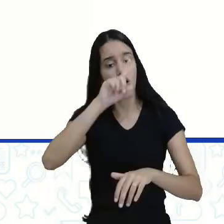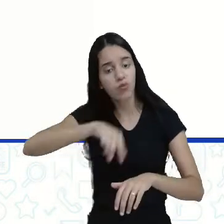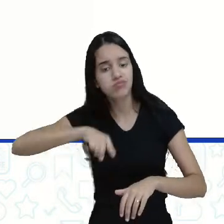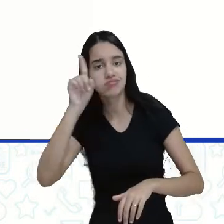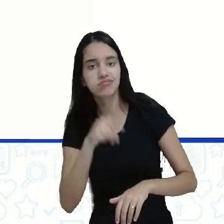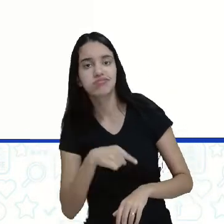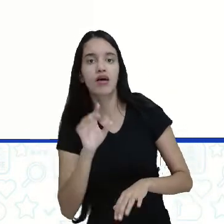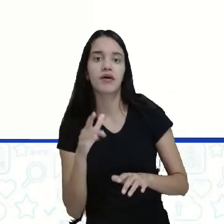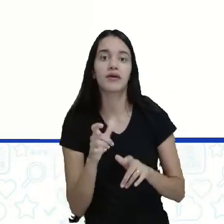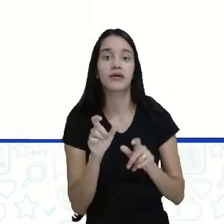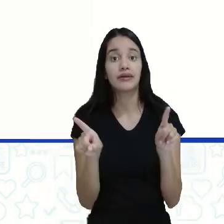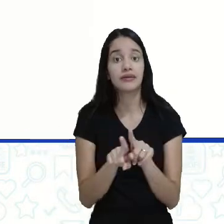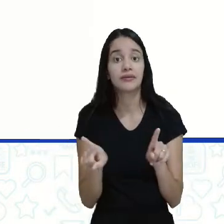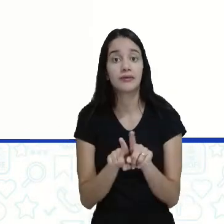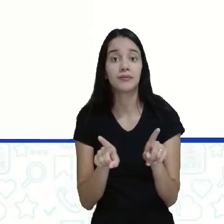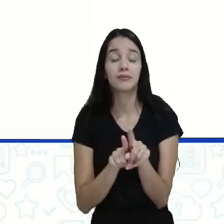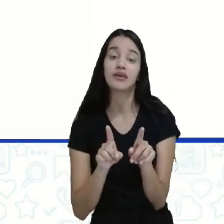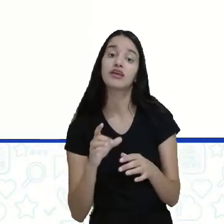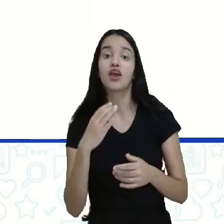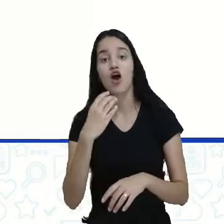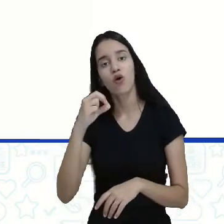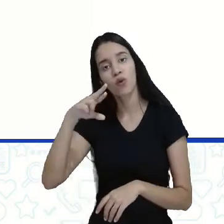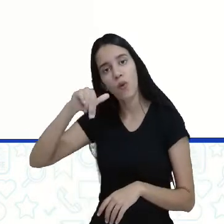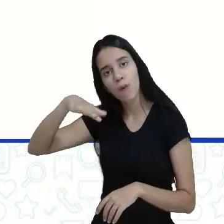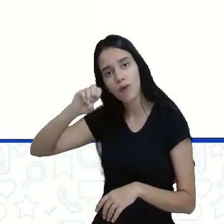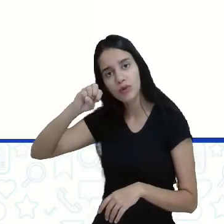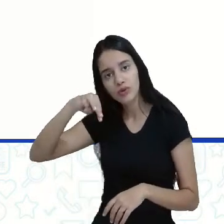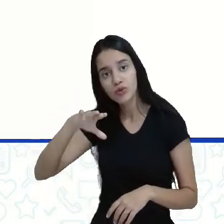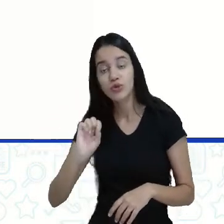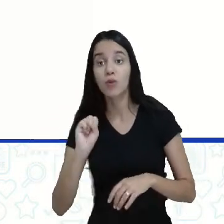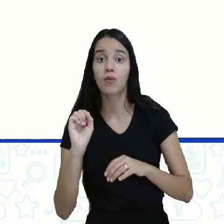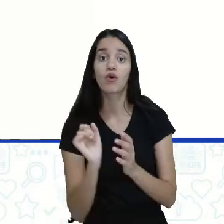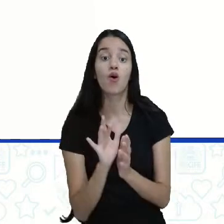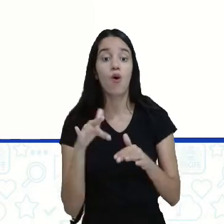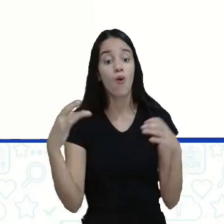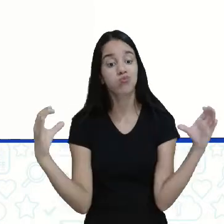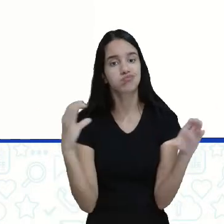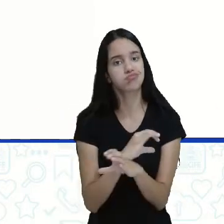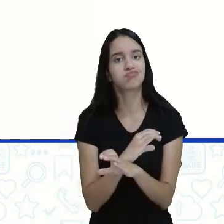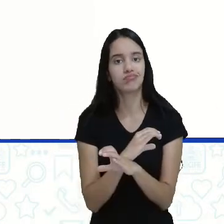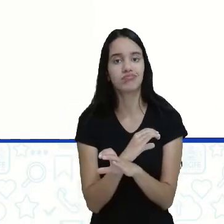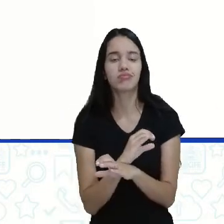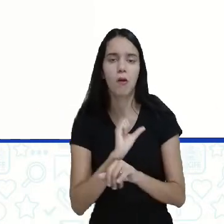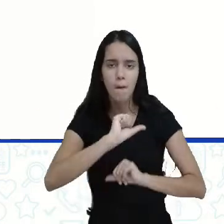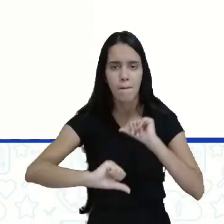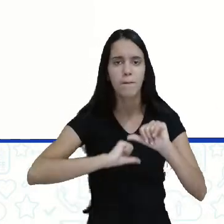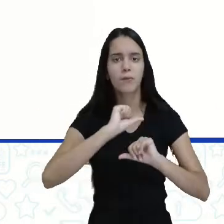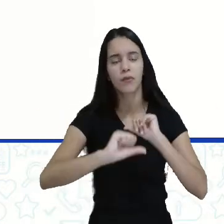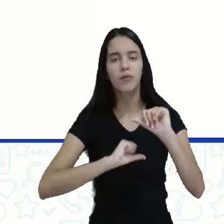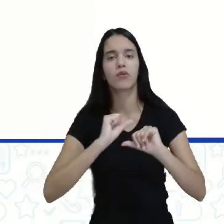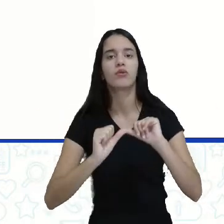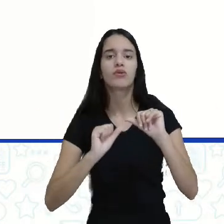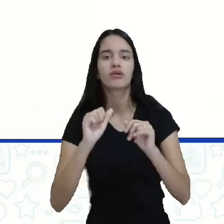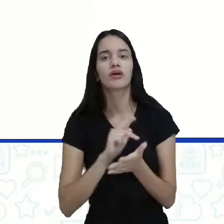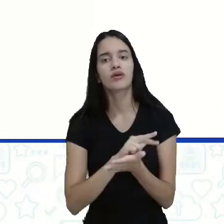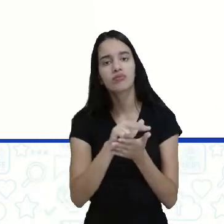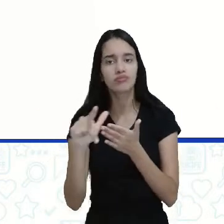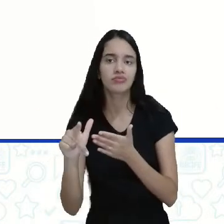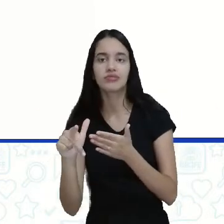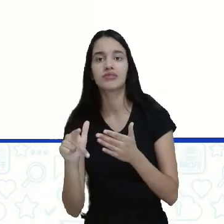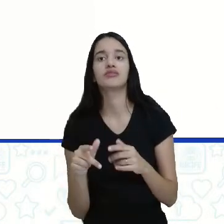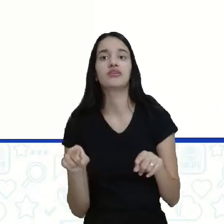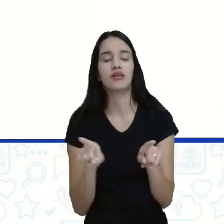até mudar pedaços inteiros de cromossomos ou até mesmo cromossomo inteiro. Mutações resultam em diferentes formas do mesmo